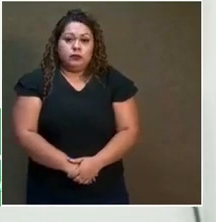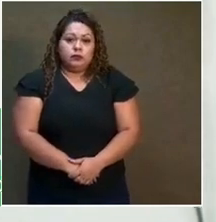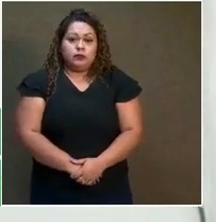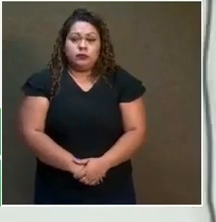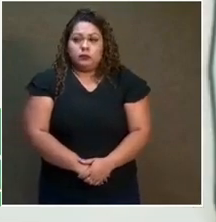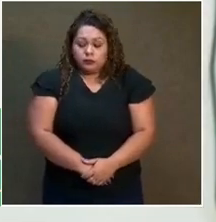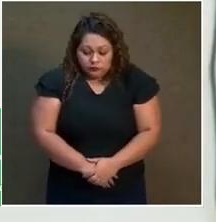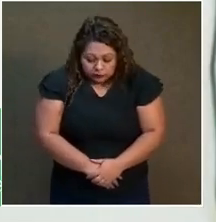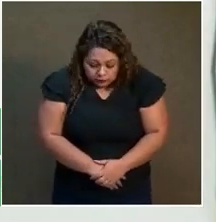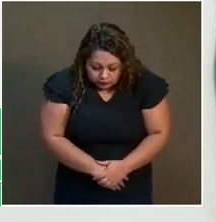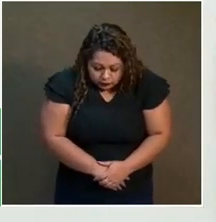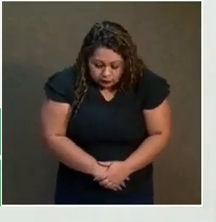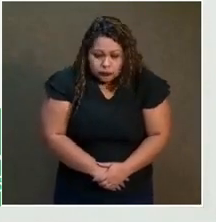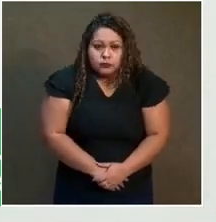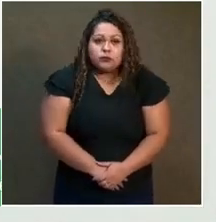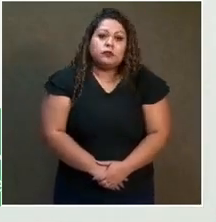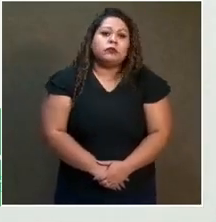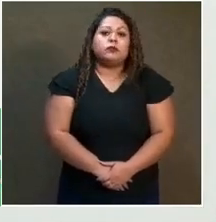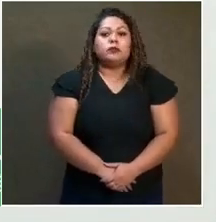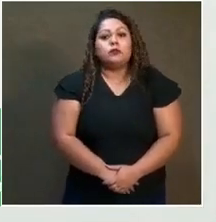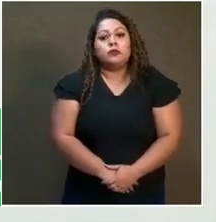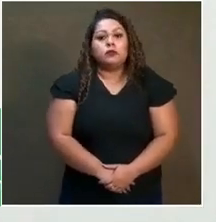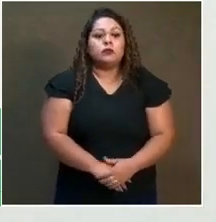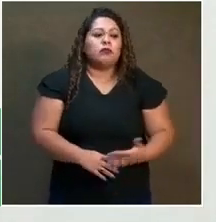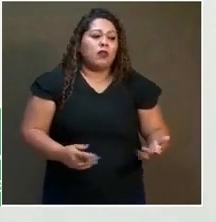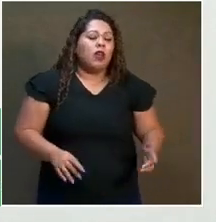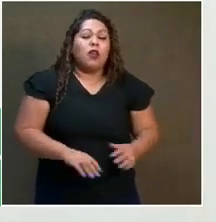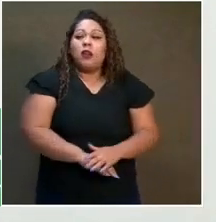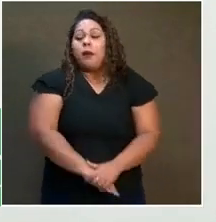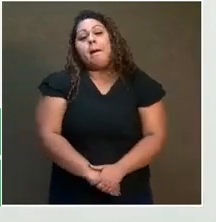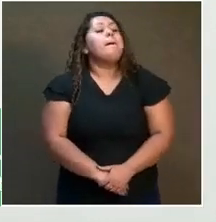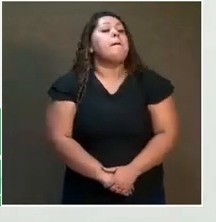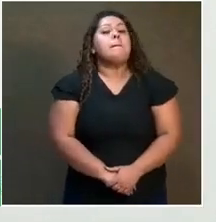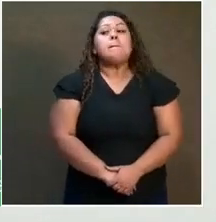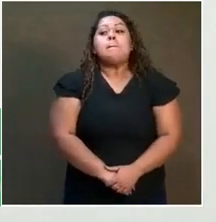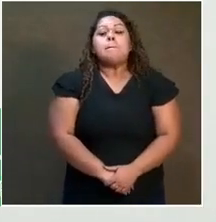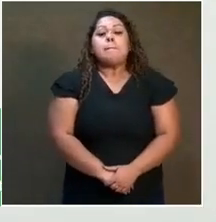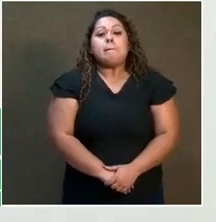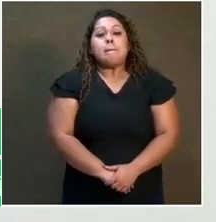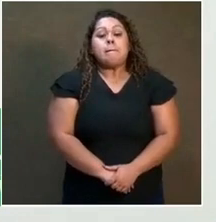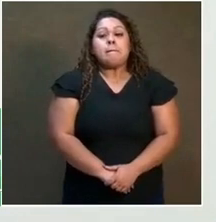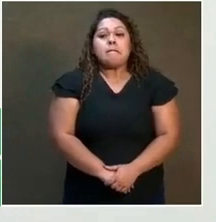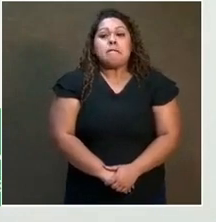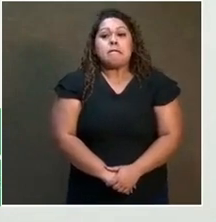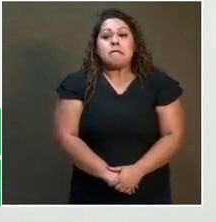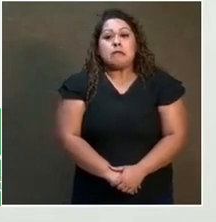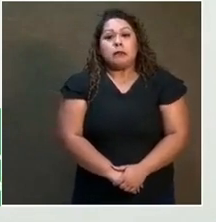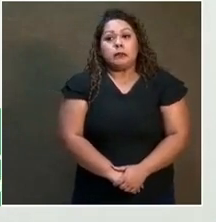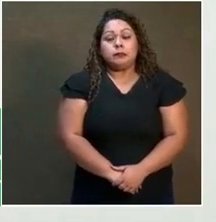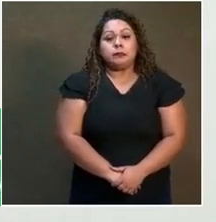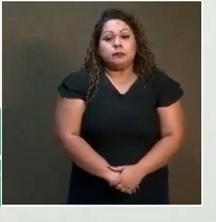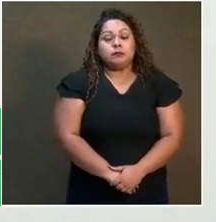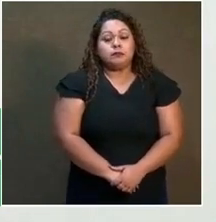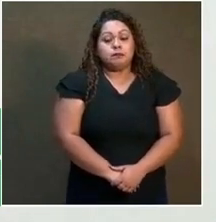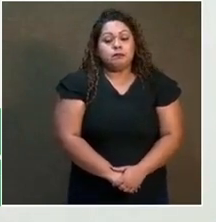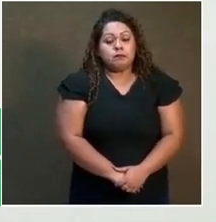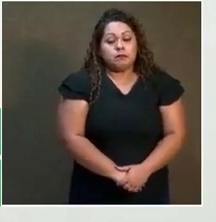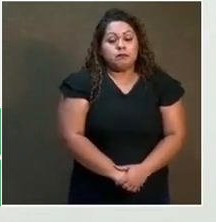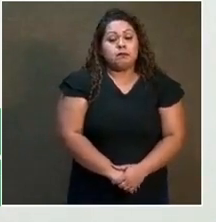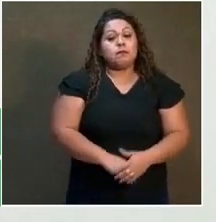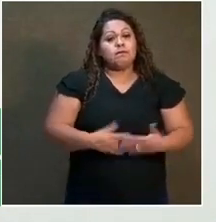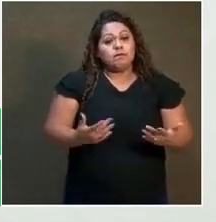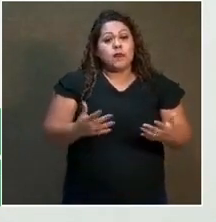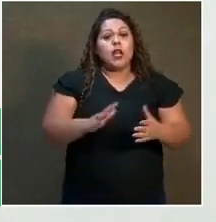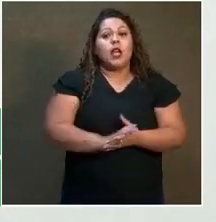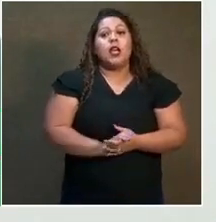Só, pode subir. Você acabou o relacionamento, não está bem, mas fazer o quê? Baixa, baixa. Primeiro terminei, depois conversamos e vai ficar